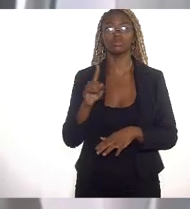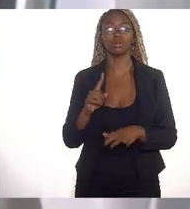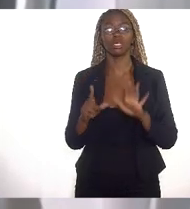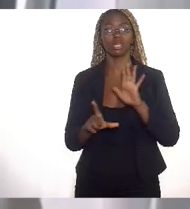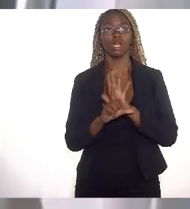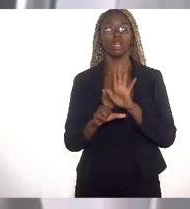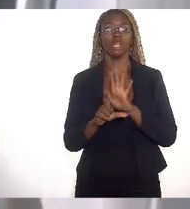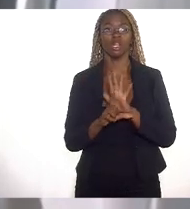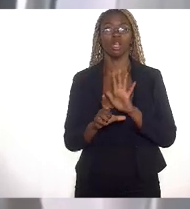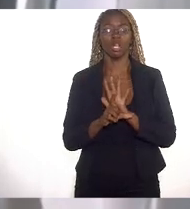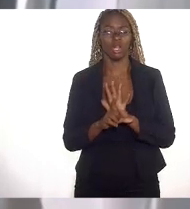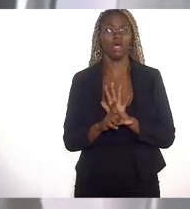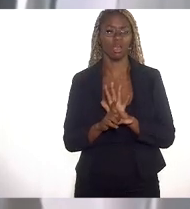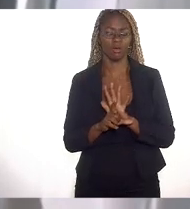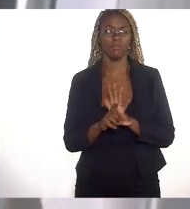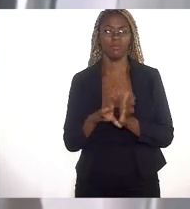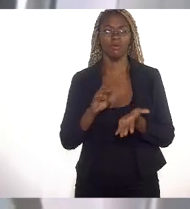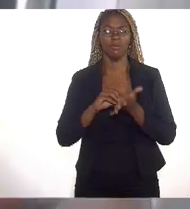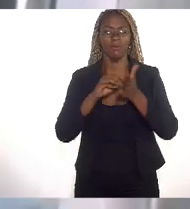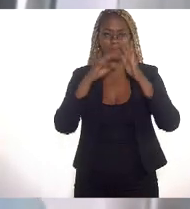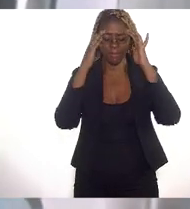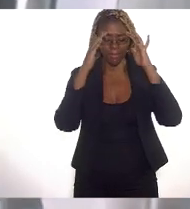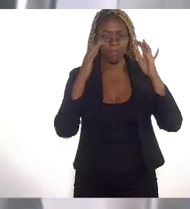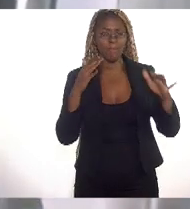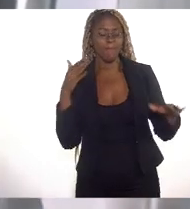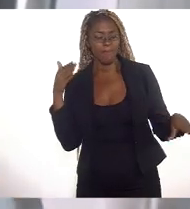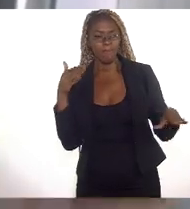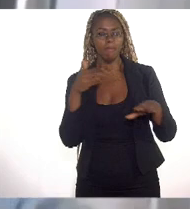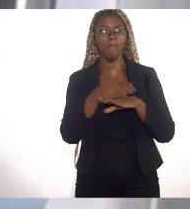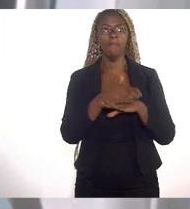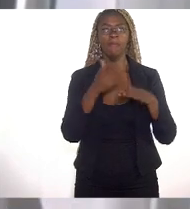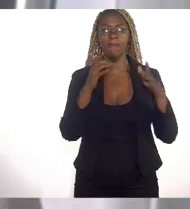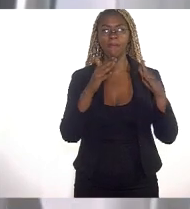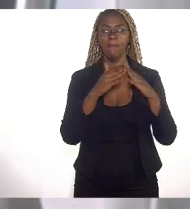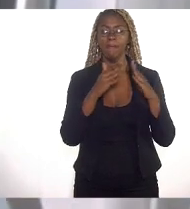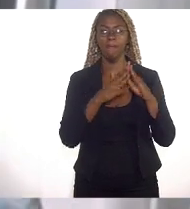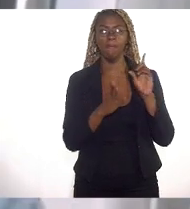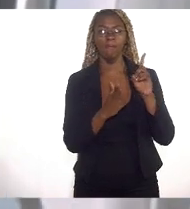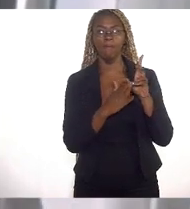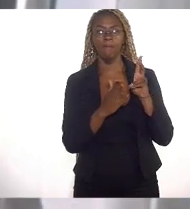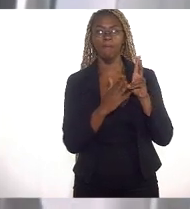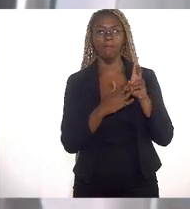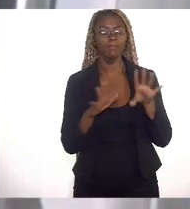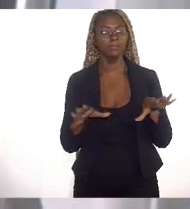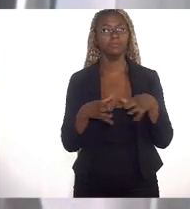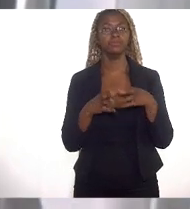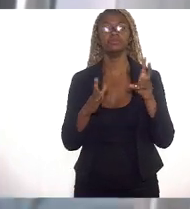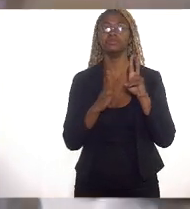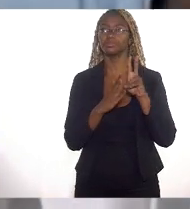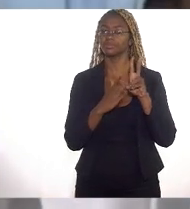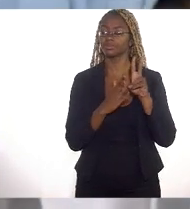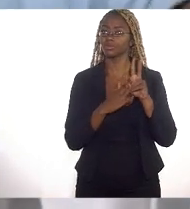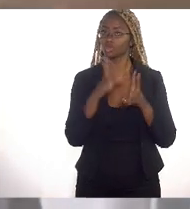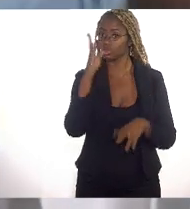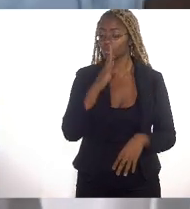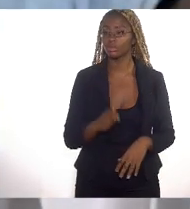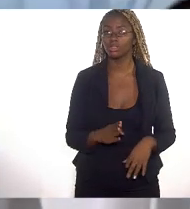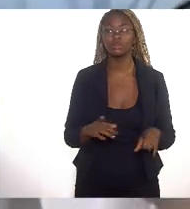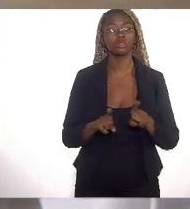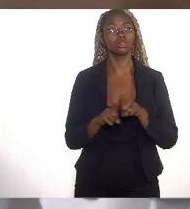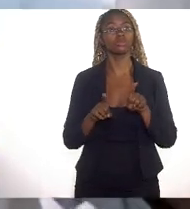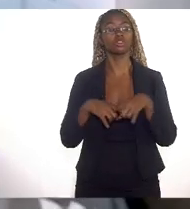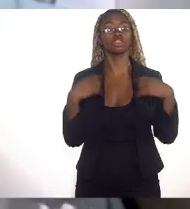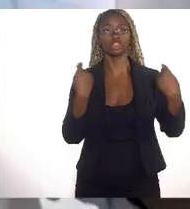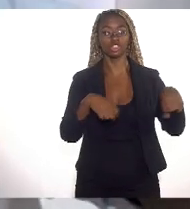ao arrepio da lei, desrespeitam, invadem, agridem, né, a integridade da comunidade indígena brasileira, sem falar nas nossas